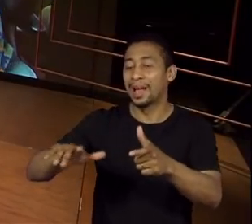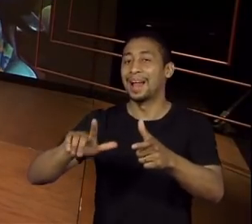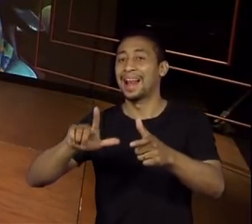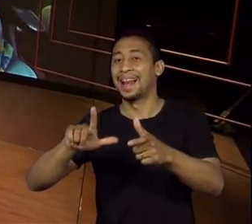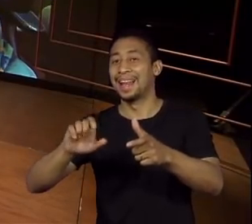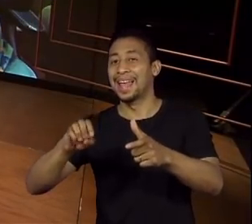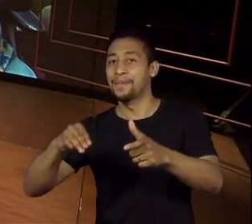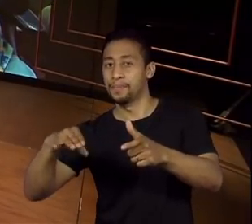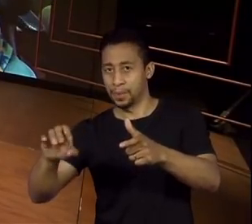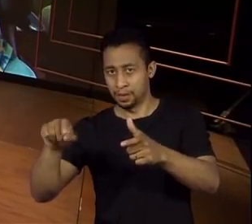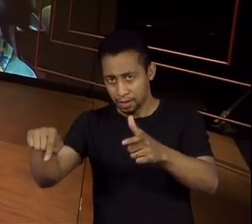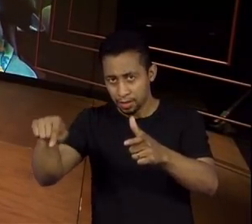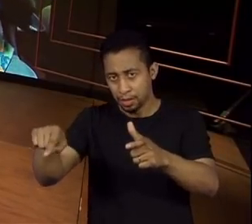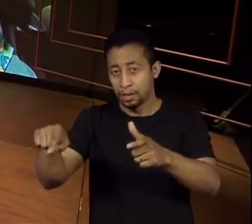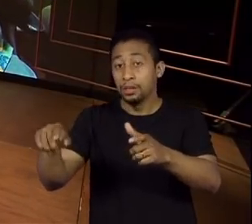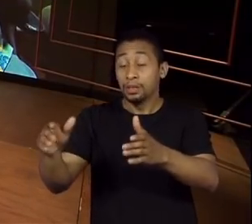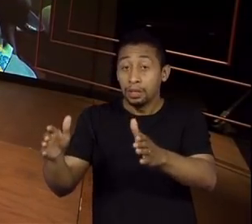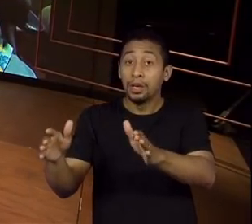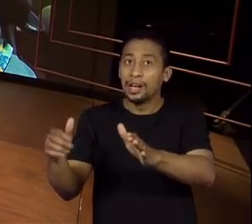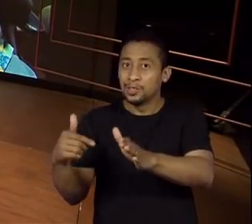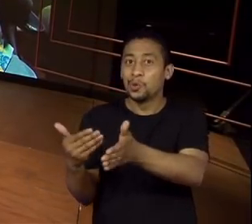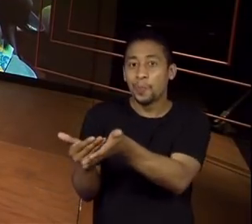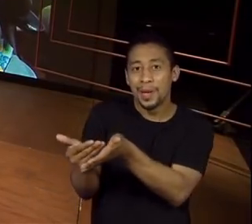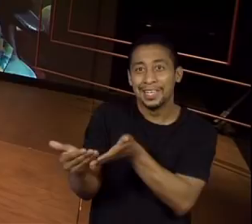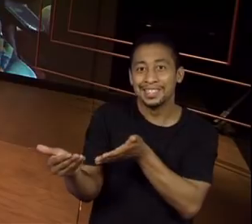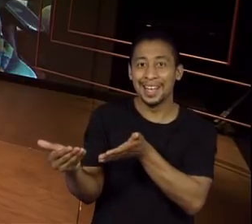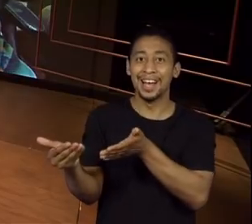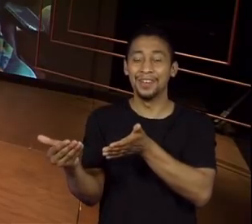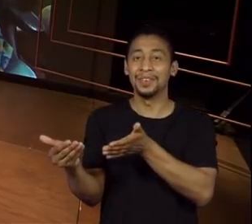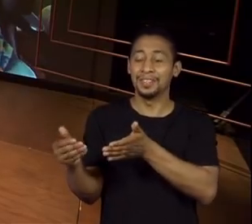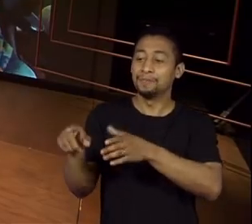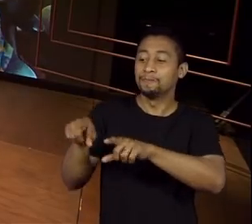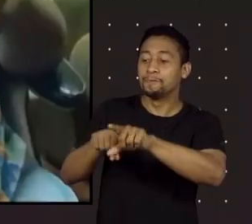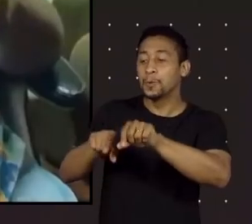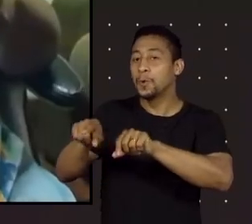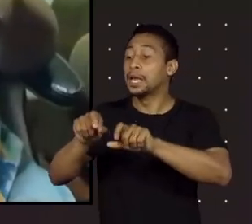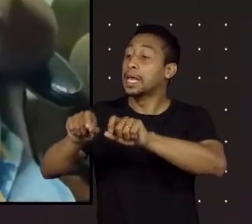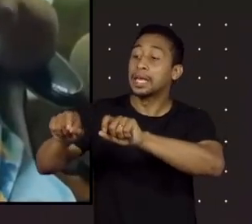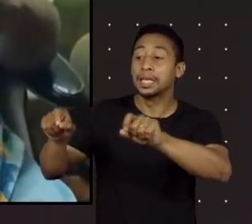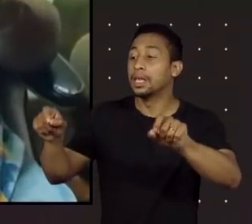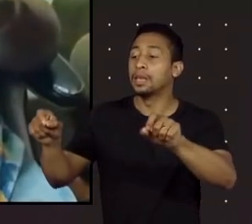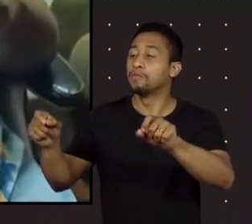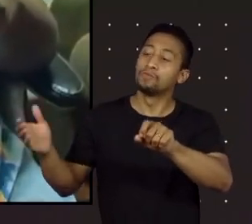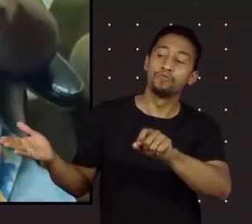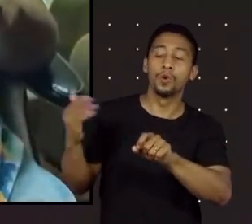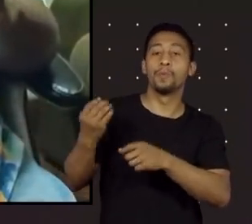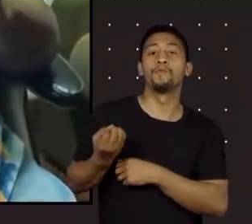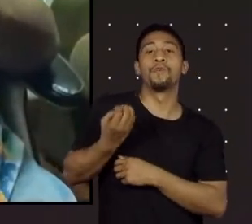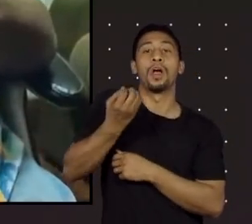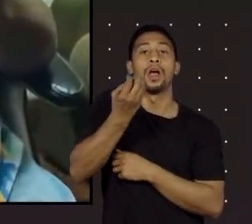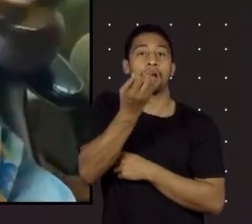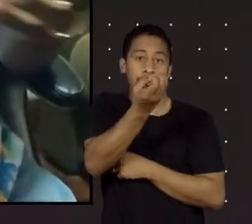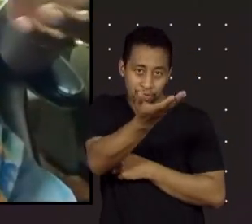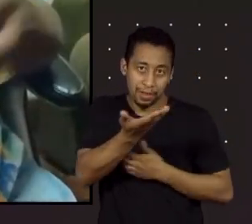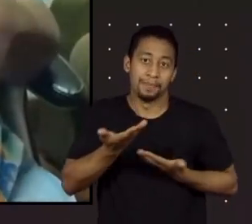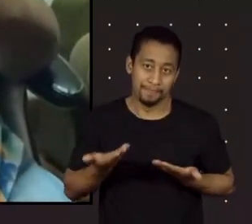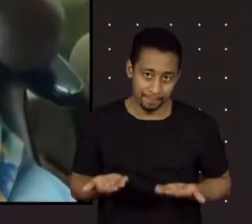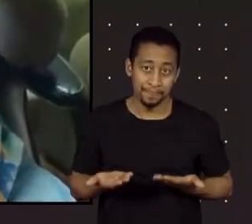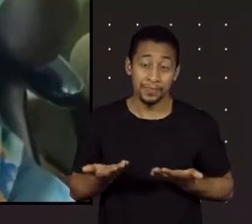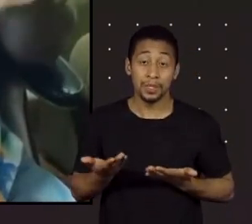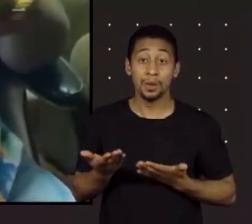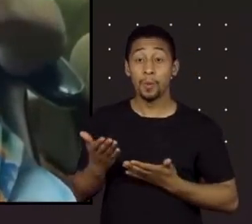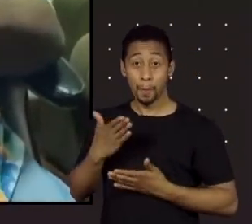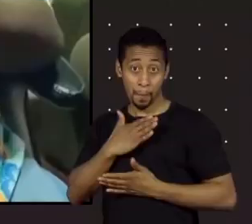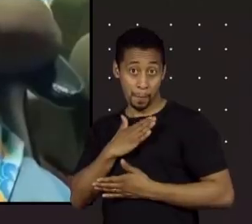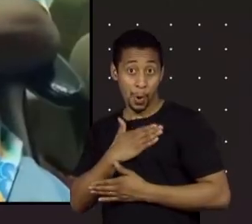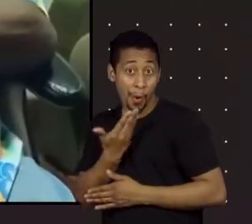e é ali que eles faziam, então, a escolha das pessoas que iam viajar. A conselho de um amigo meu, uma noite